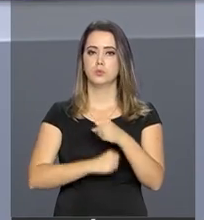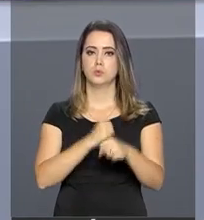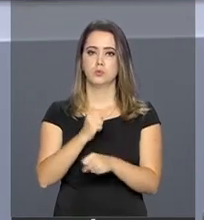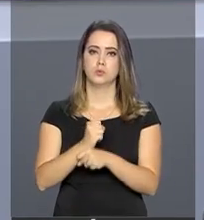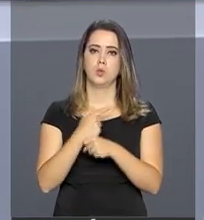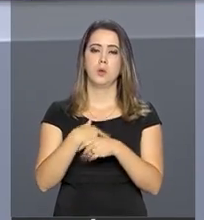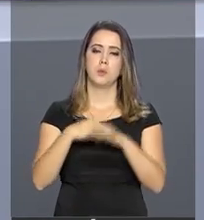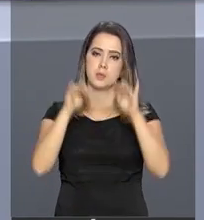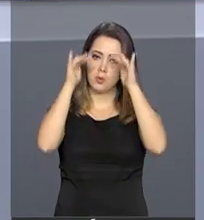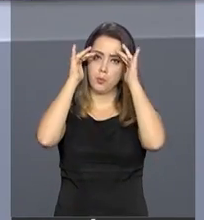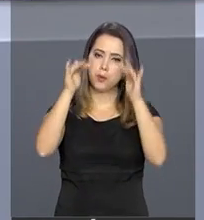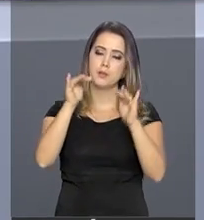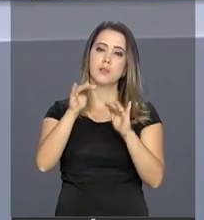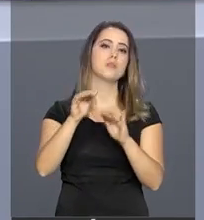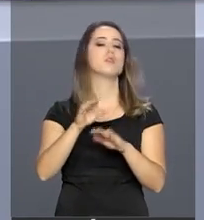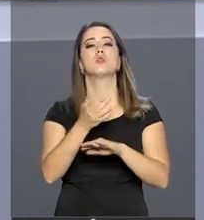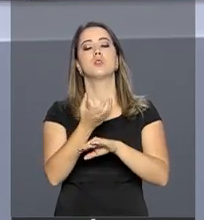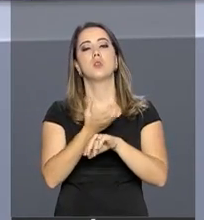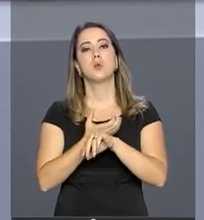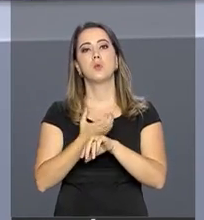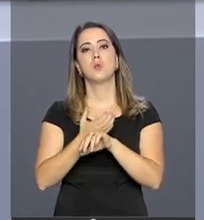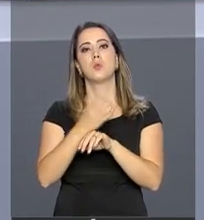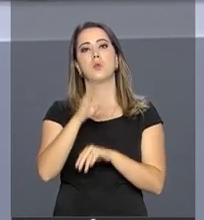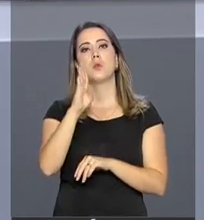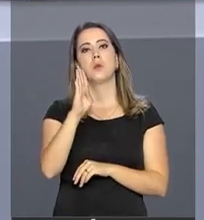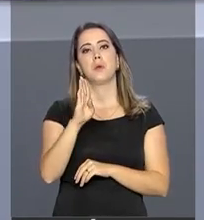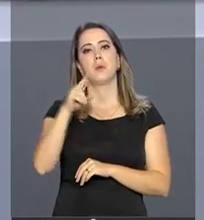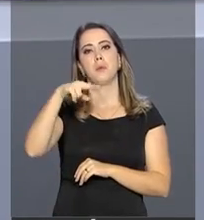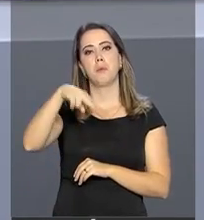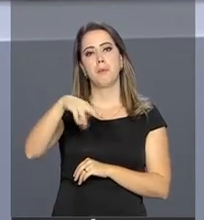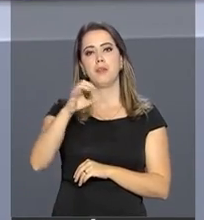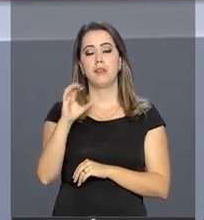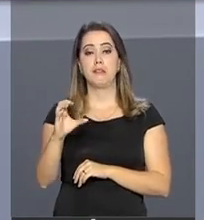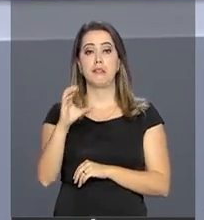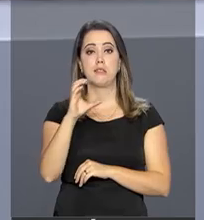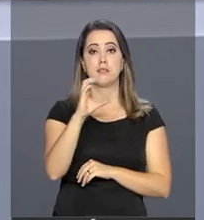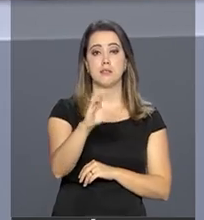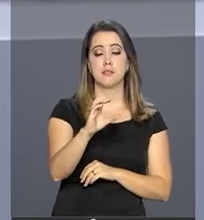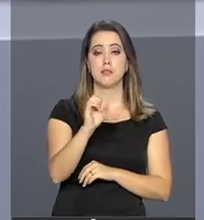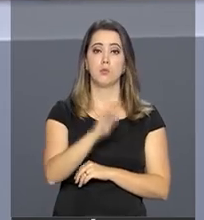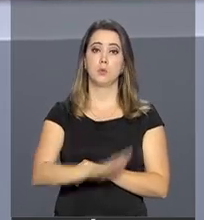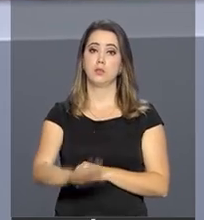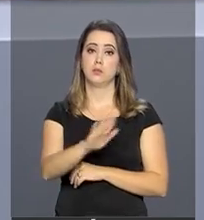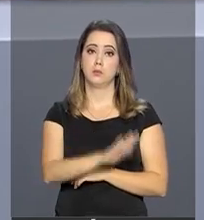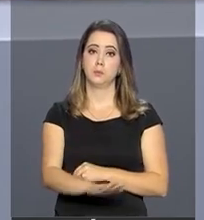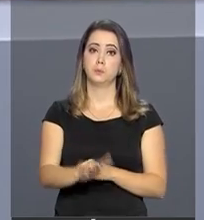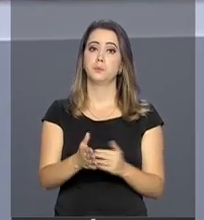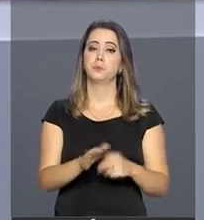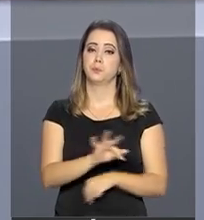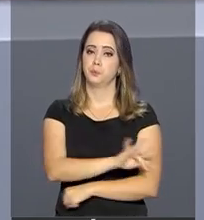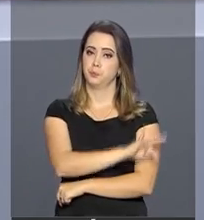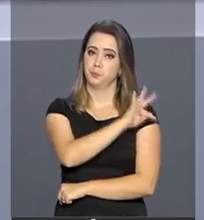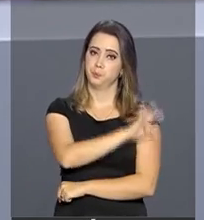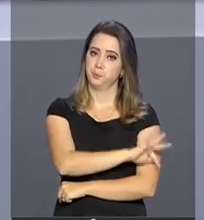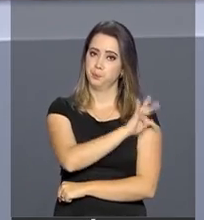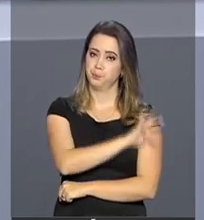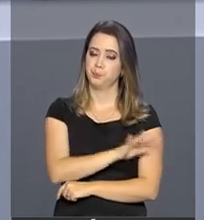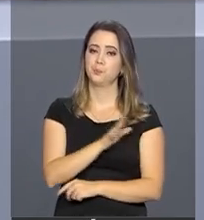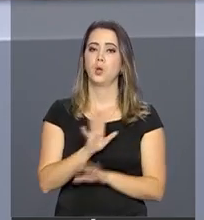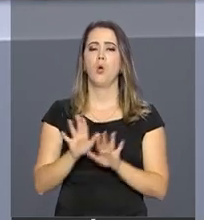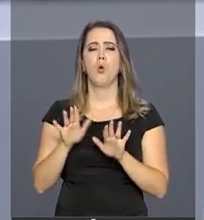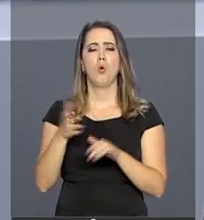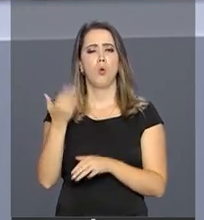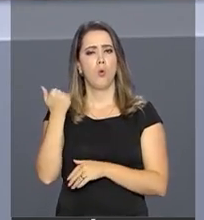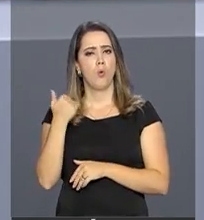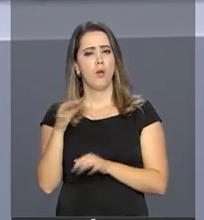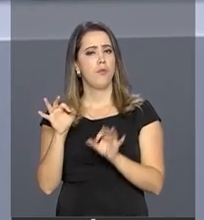consideração a base nacional comum curricular da educação infantil e do ensino fundamental o documento foi finalizado em dezembro do ano